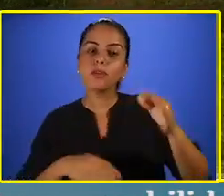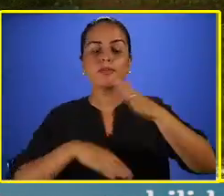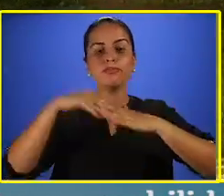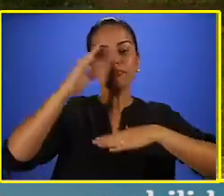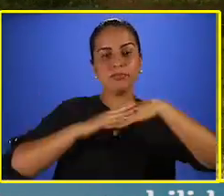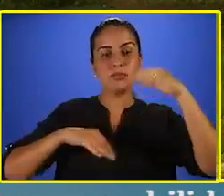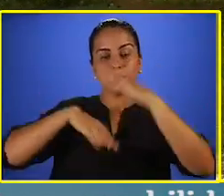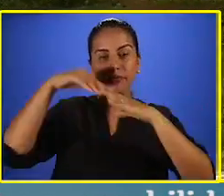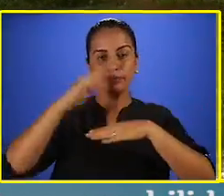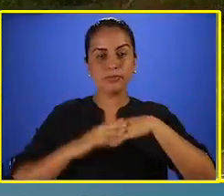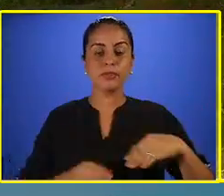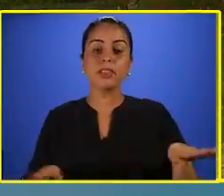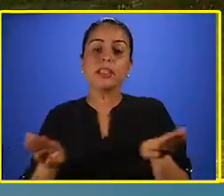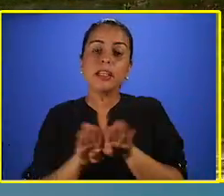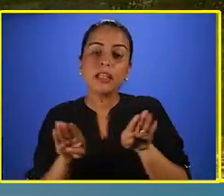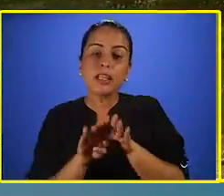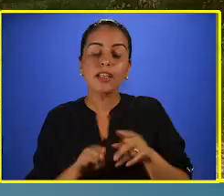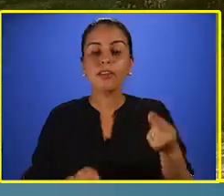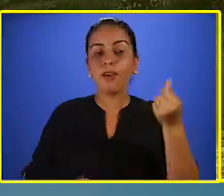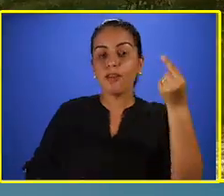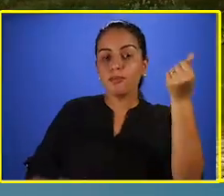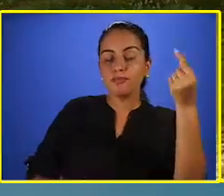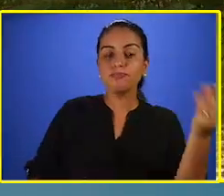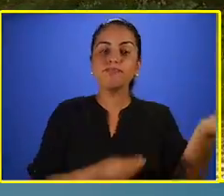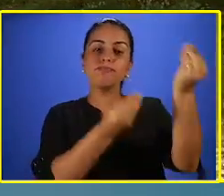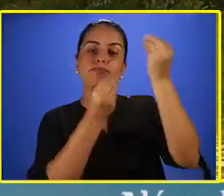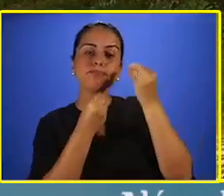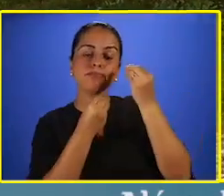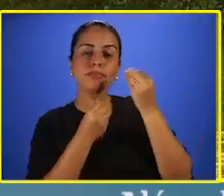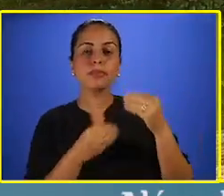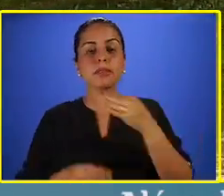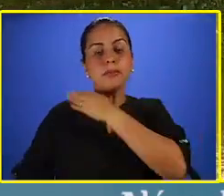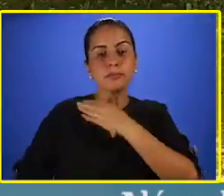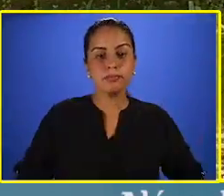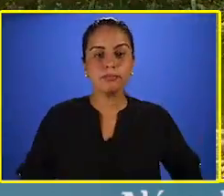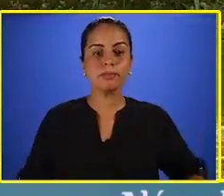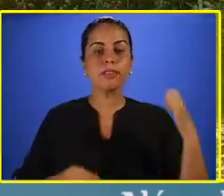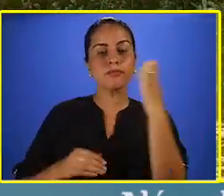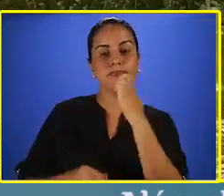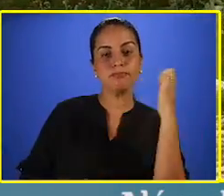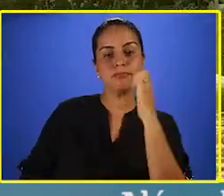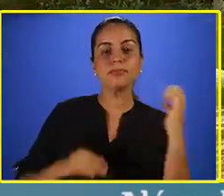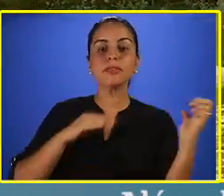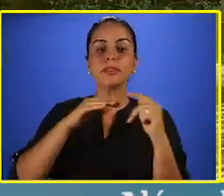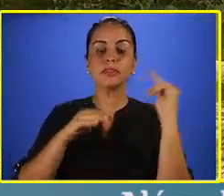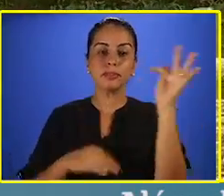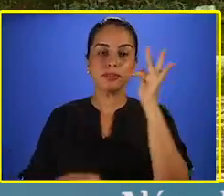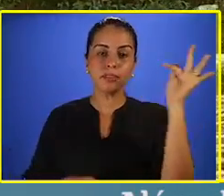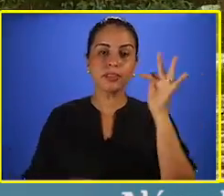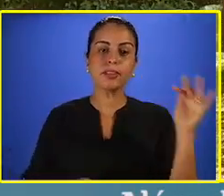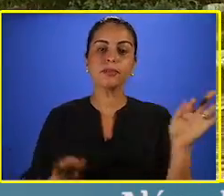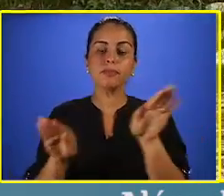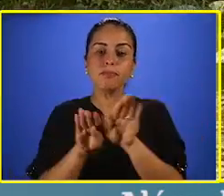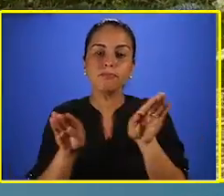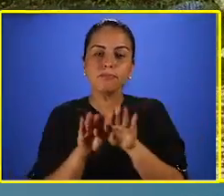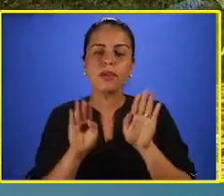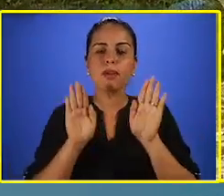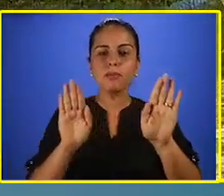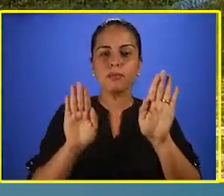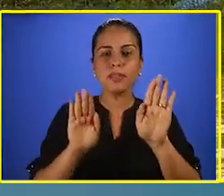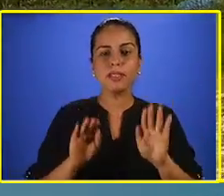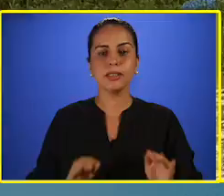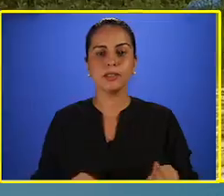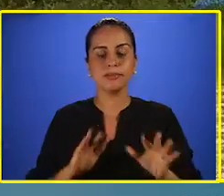público, com pessoas qualificadas e eficiência na administração. Além dos recursos próprios, dos repasses do governo federal e estadual,